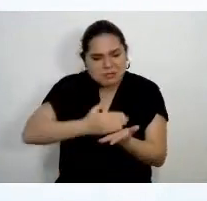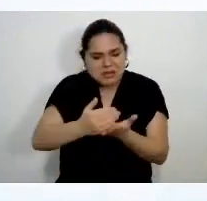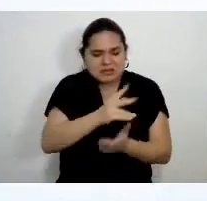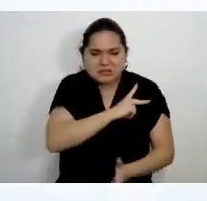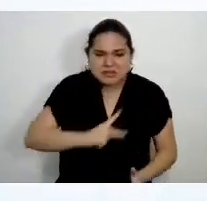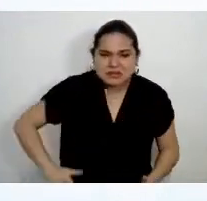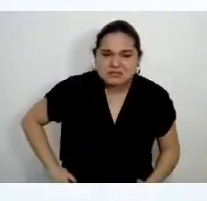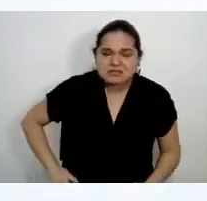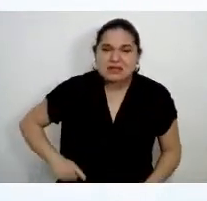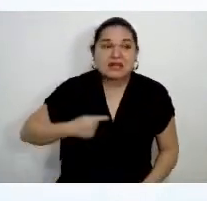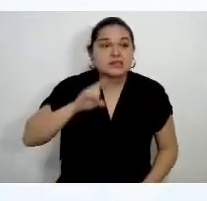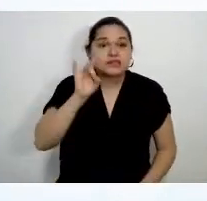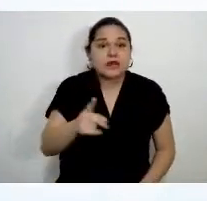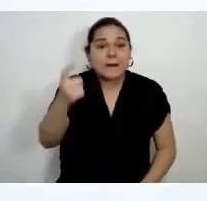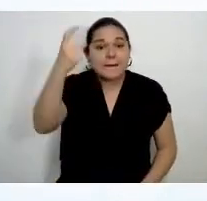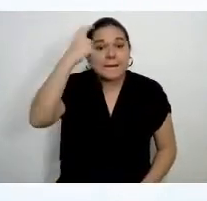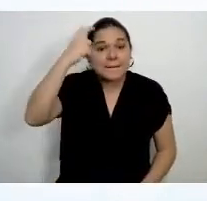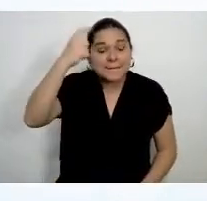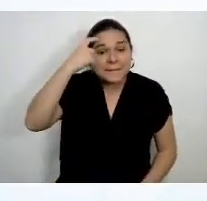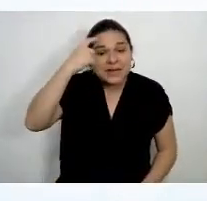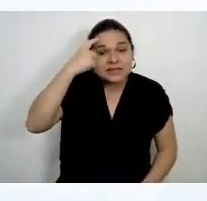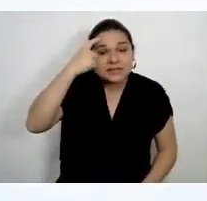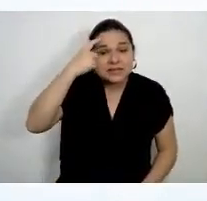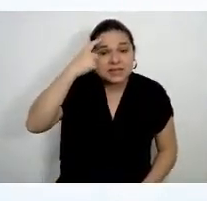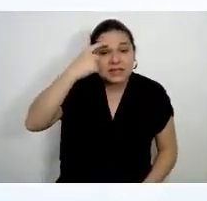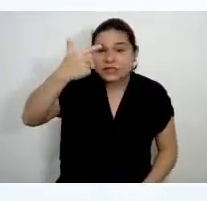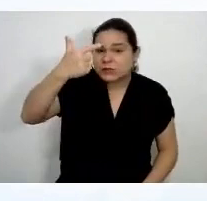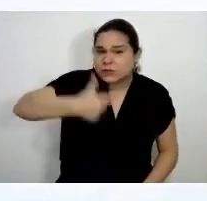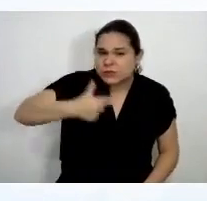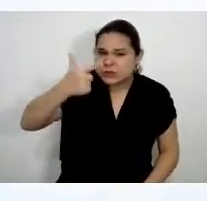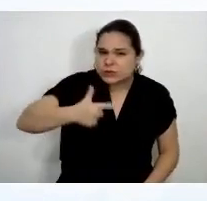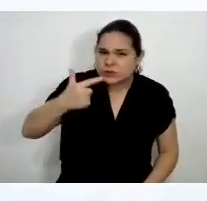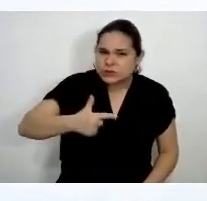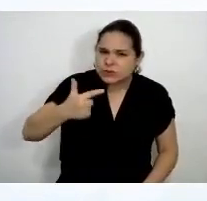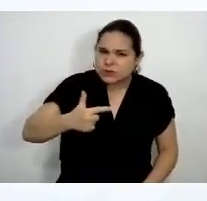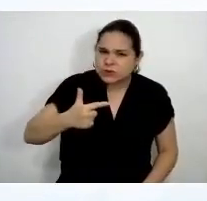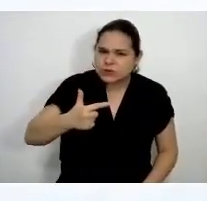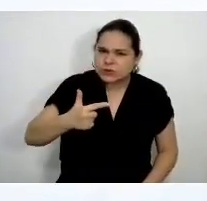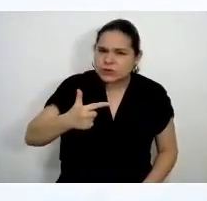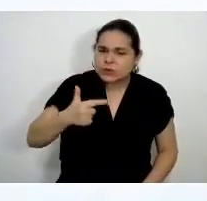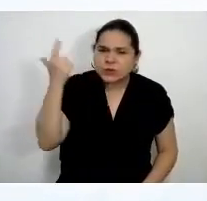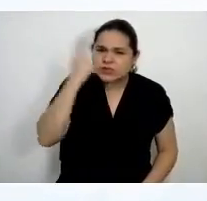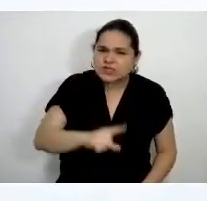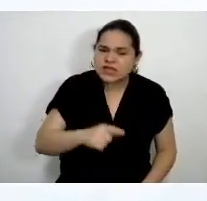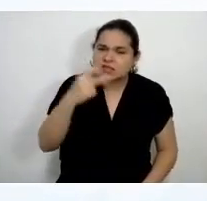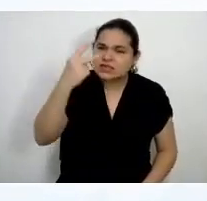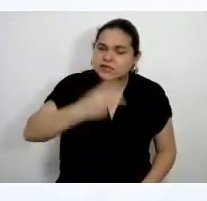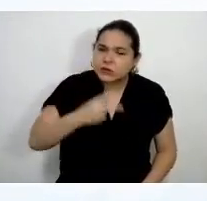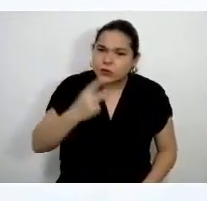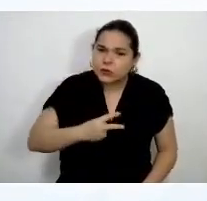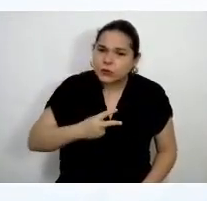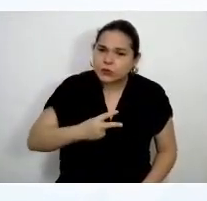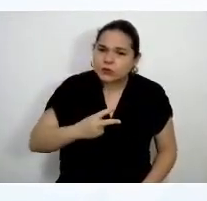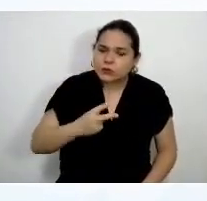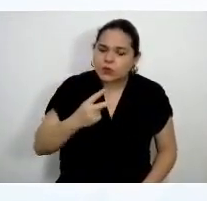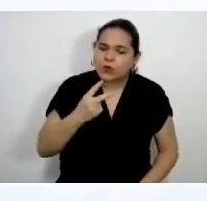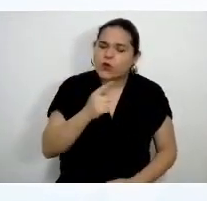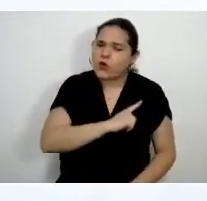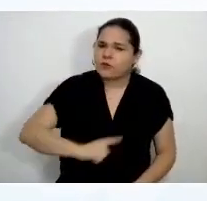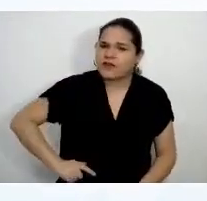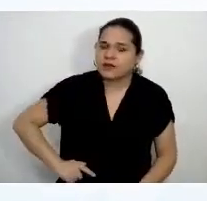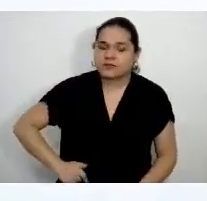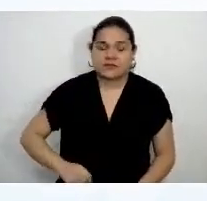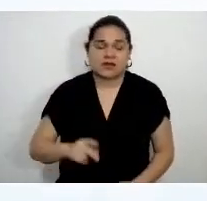quer dizer que ele vai começar a governar só quando tiver reeleito. O que ele faz por enquanto? Ah, o Exército